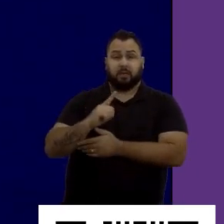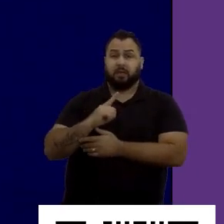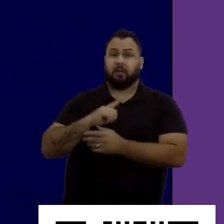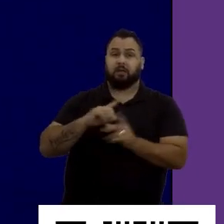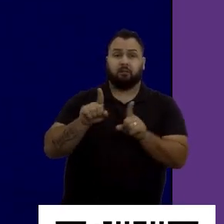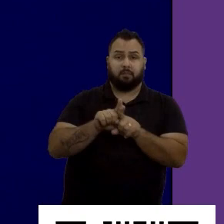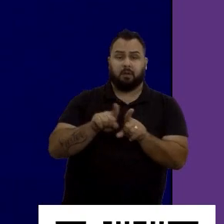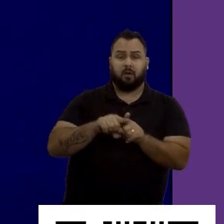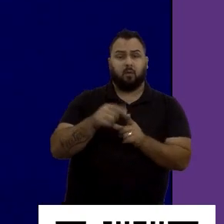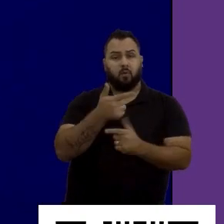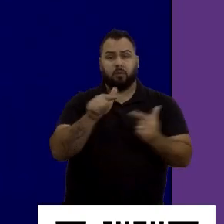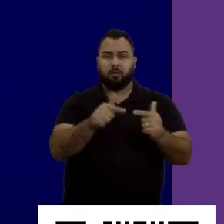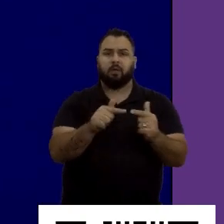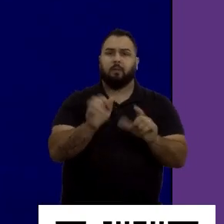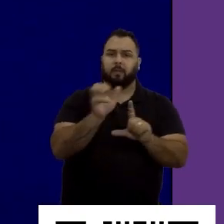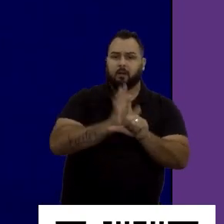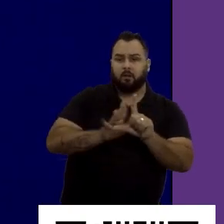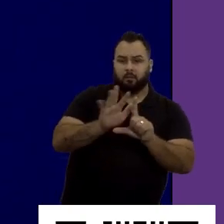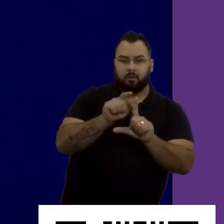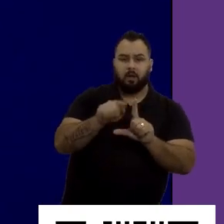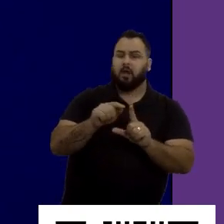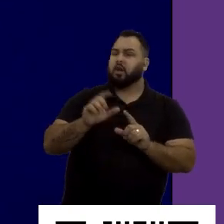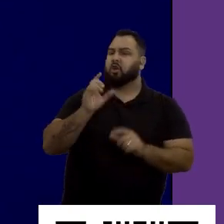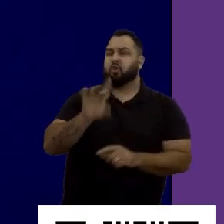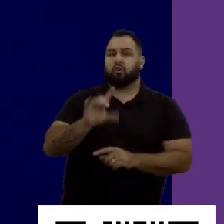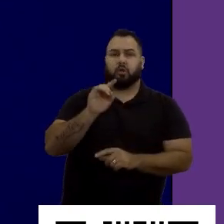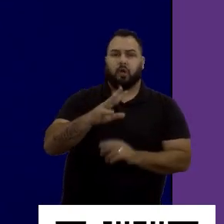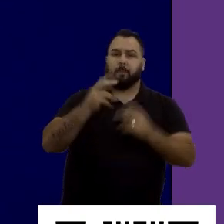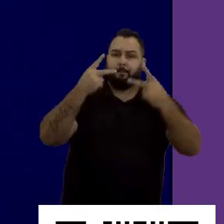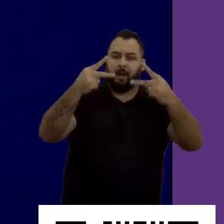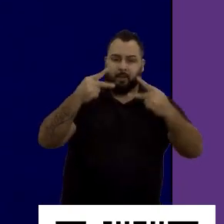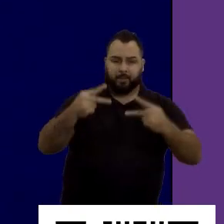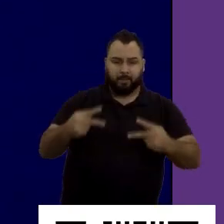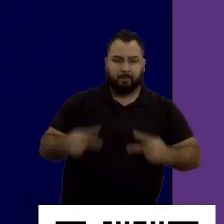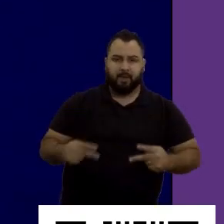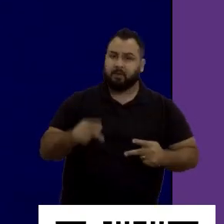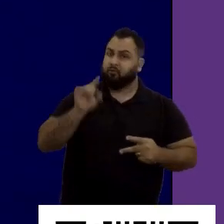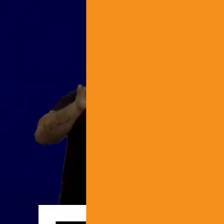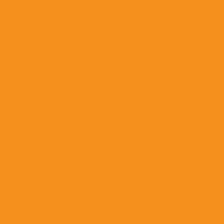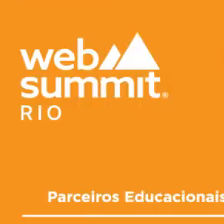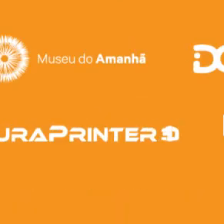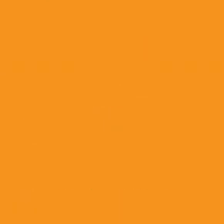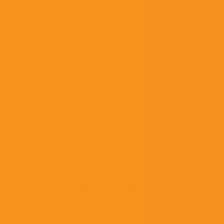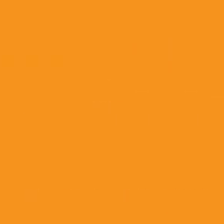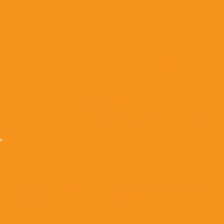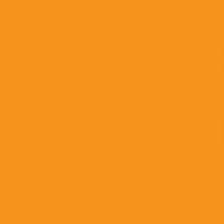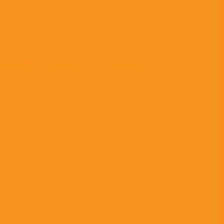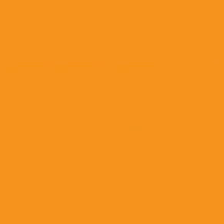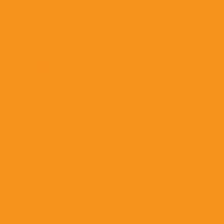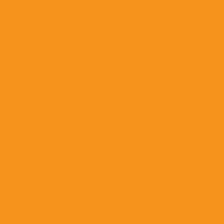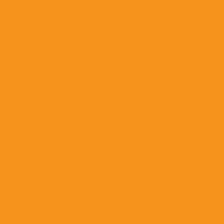arrastar ou fazer algumas coisas assim mas seria uma coisa bem bem sucinta bem assim